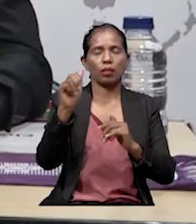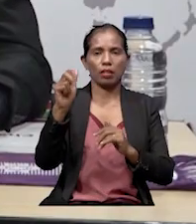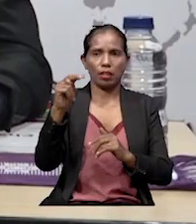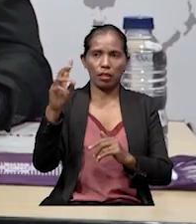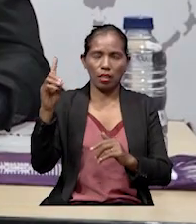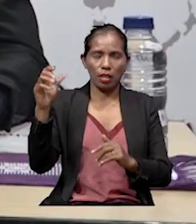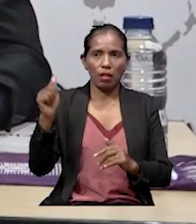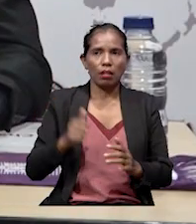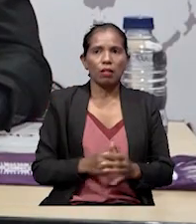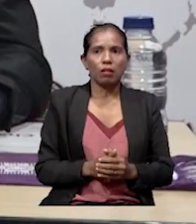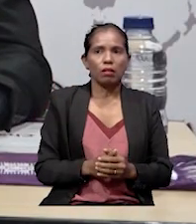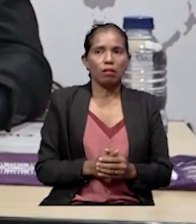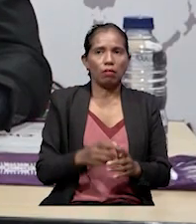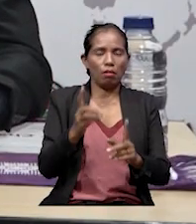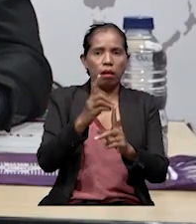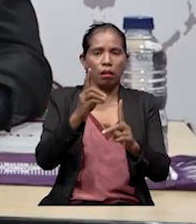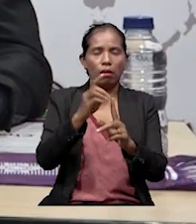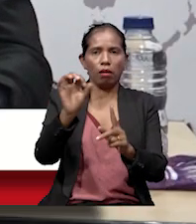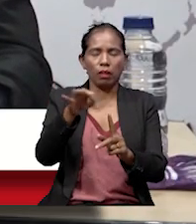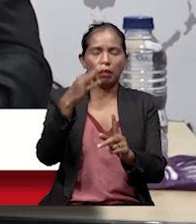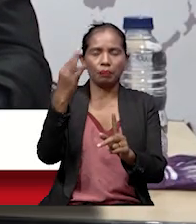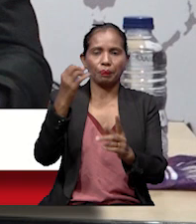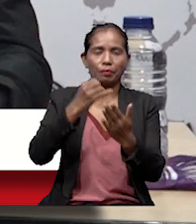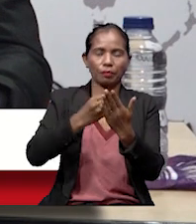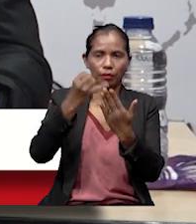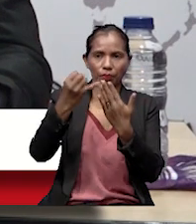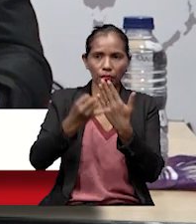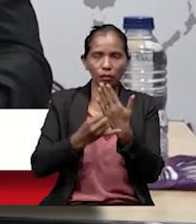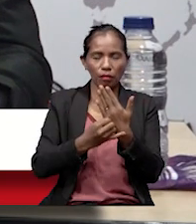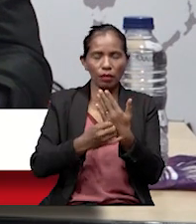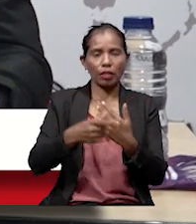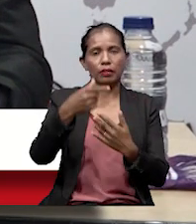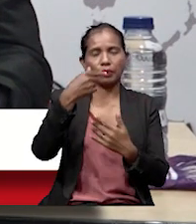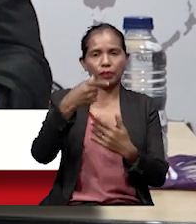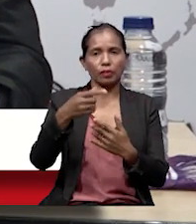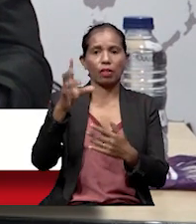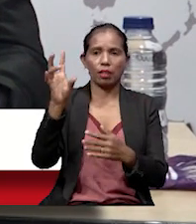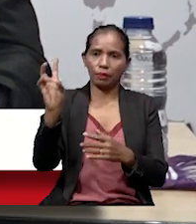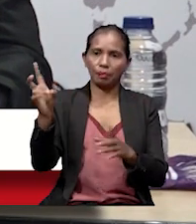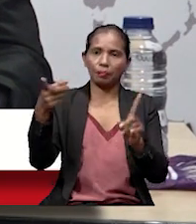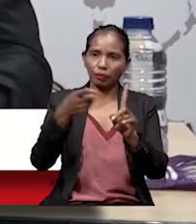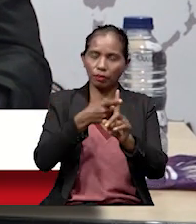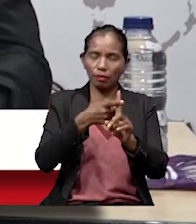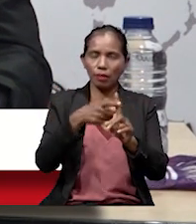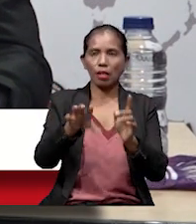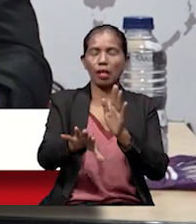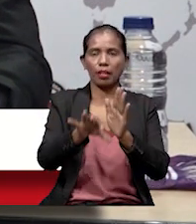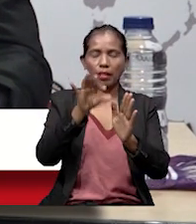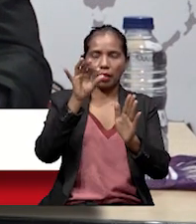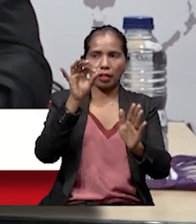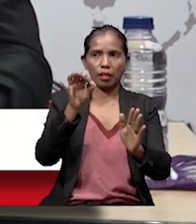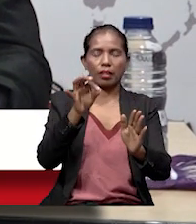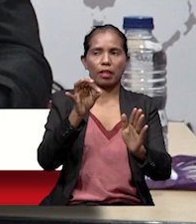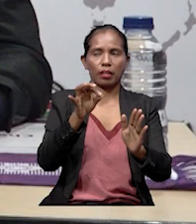Ia dia 12 de janeiro, foi na Raukne, G7 mais hetang reconhecimento li